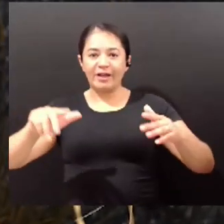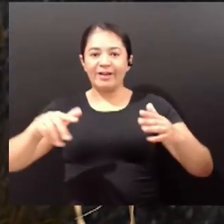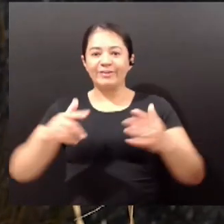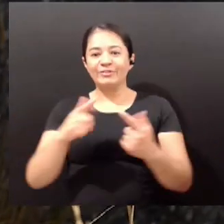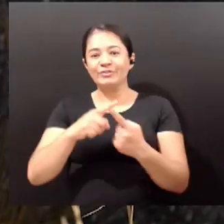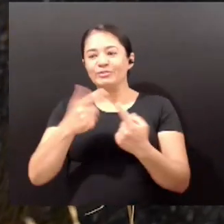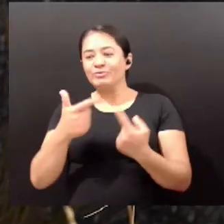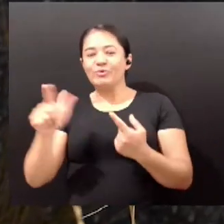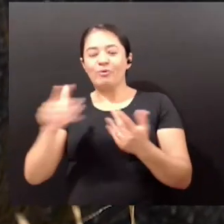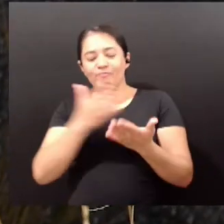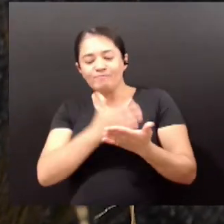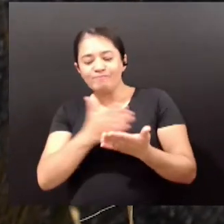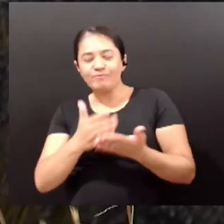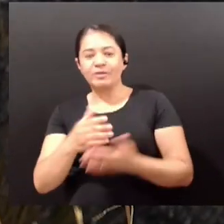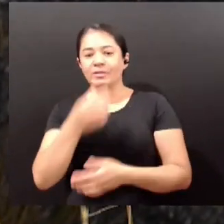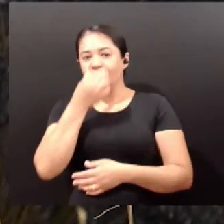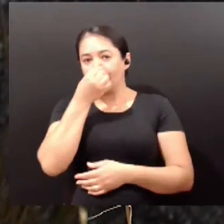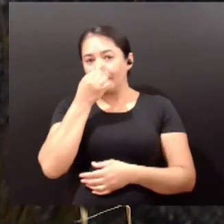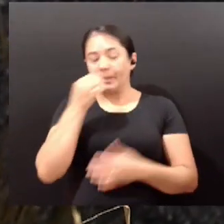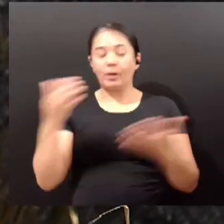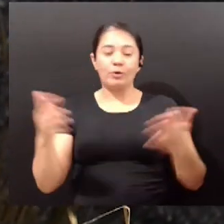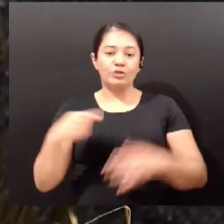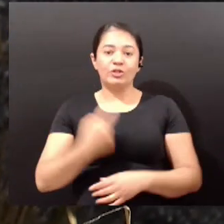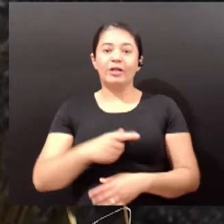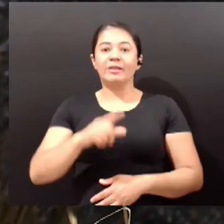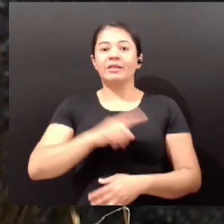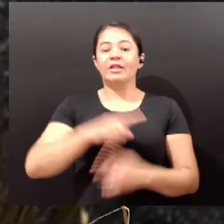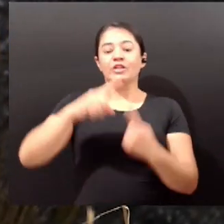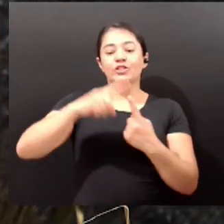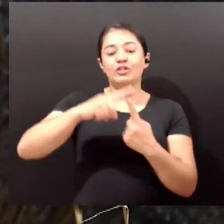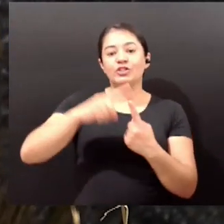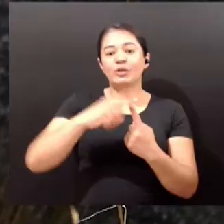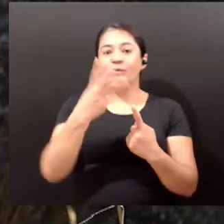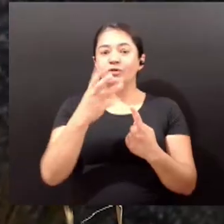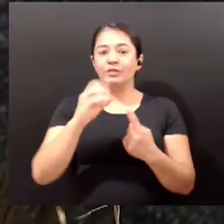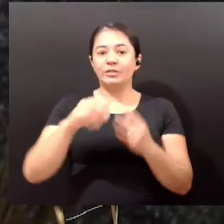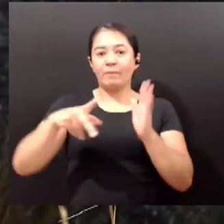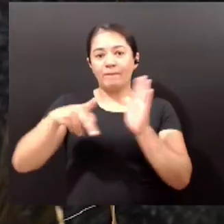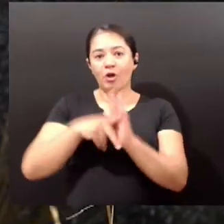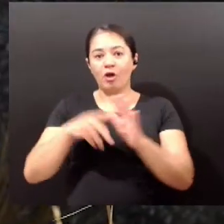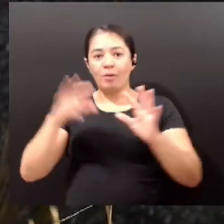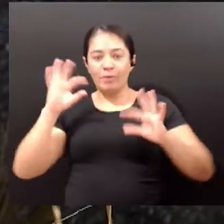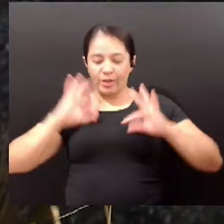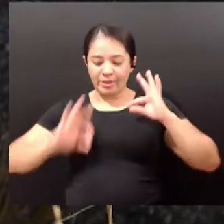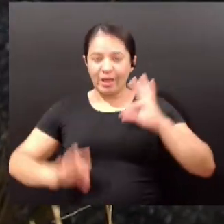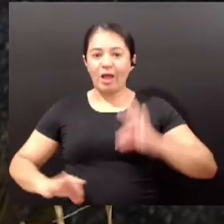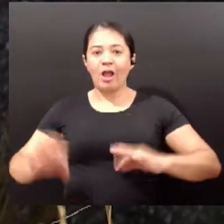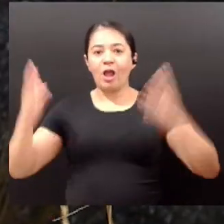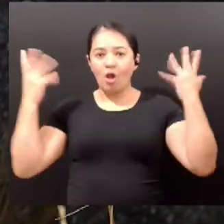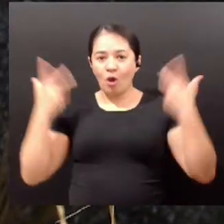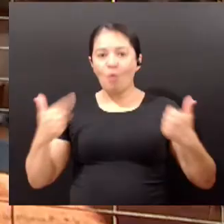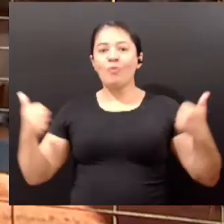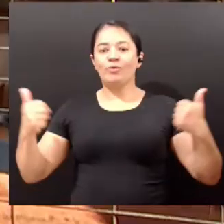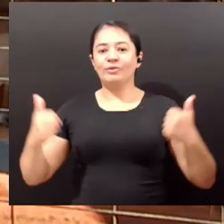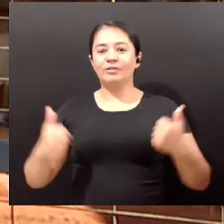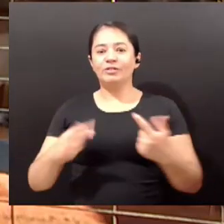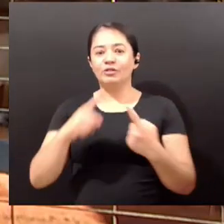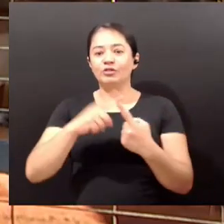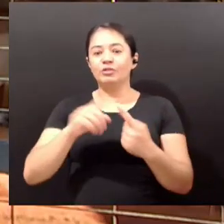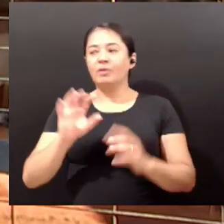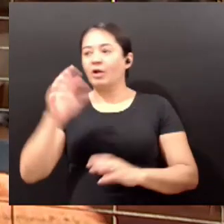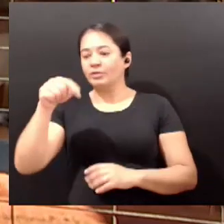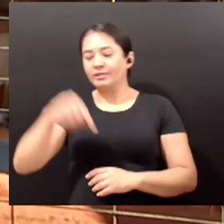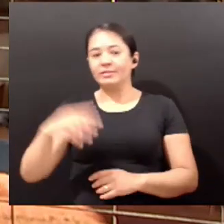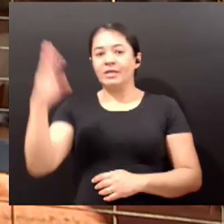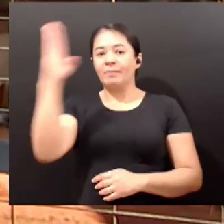gente tem hoje 30 subespécies da onça parda. Tá? E algumas subespécies ocorrem aqui no Brasil,